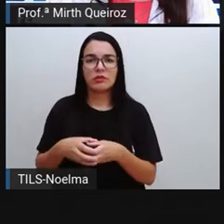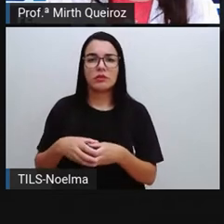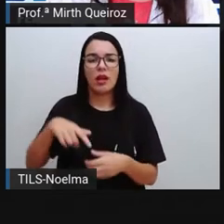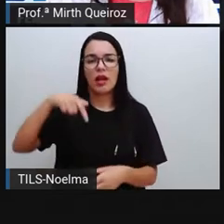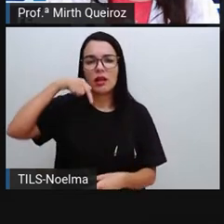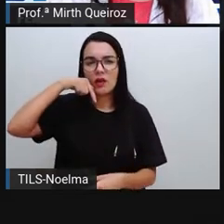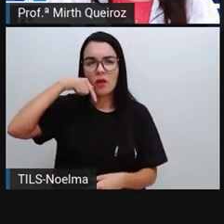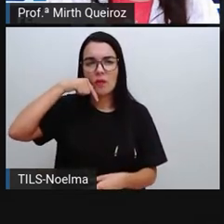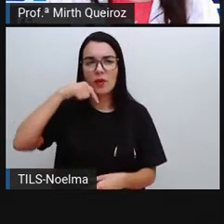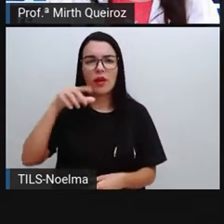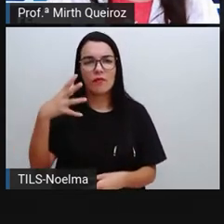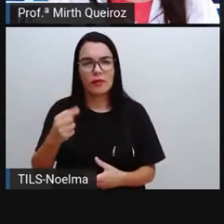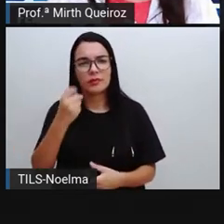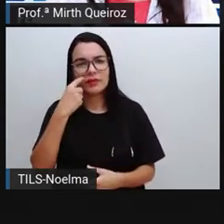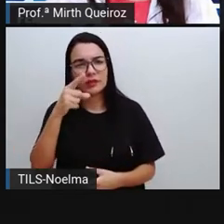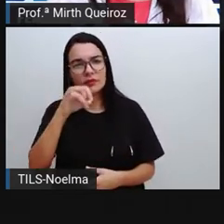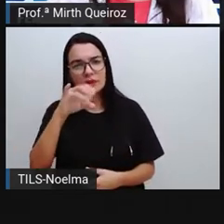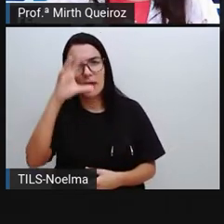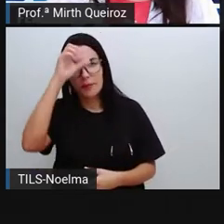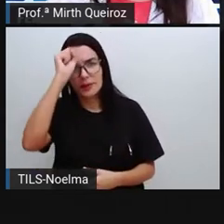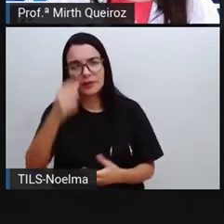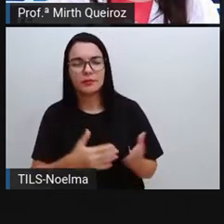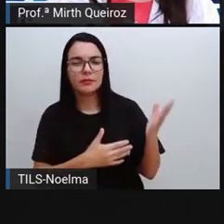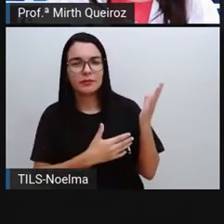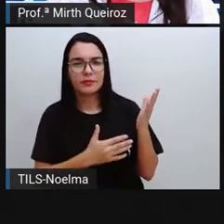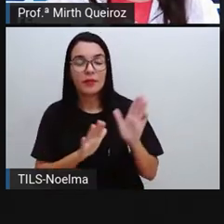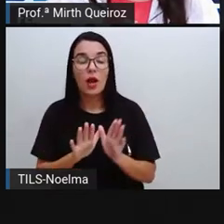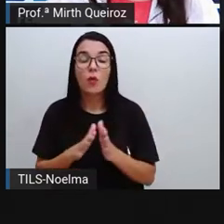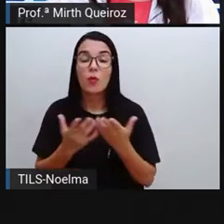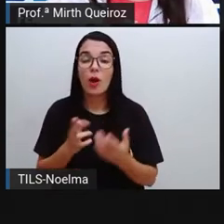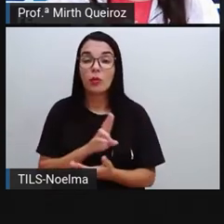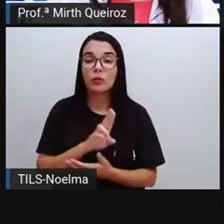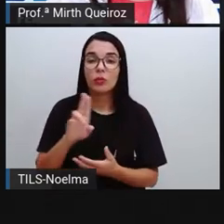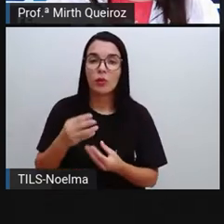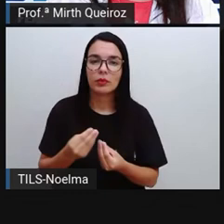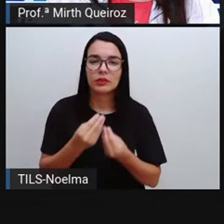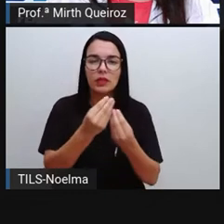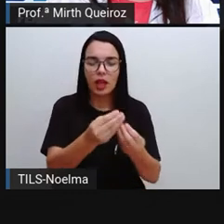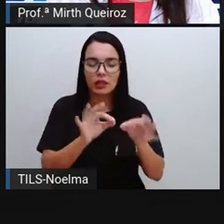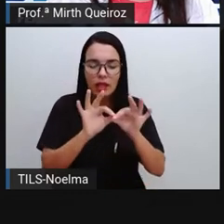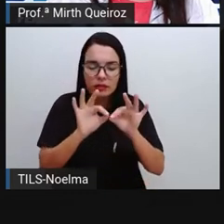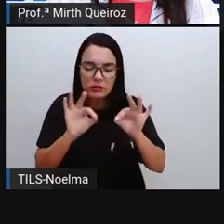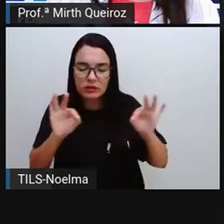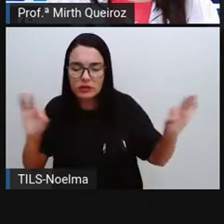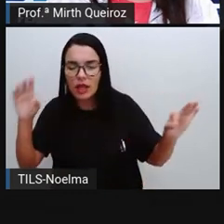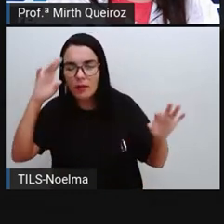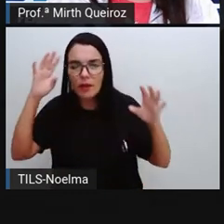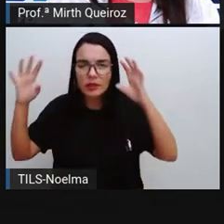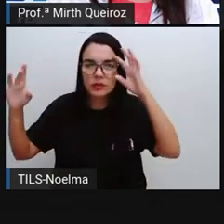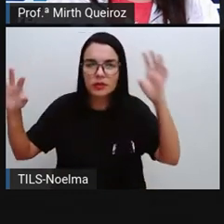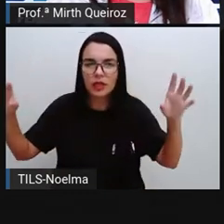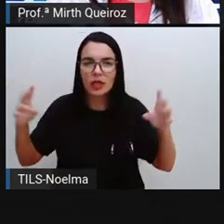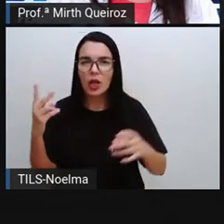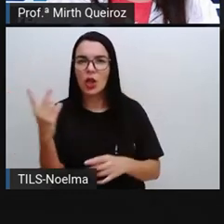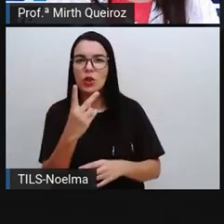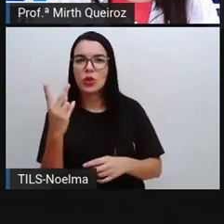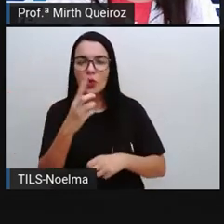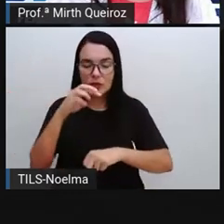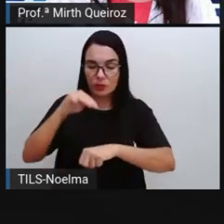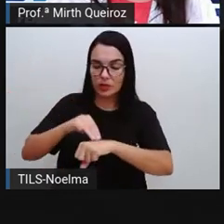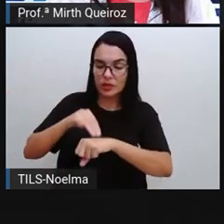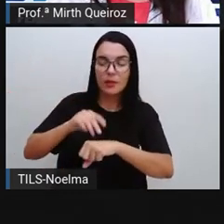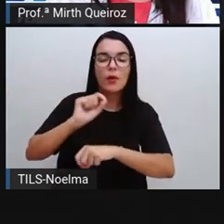Vamos ver se você aprendeu. Qual é o nome dado para a linha imaginária entre dois municípios, o que vai separar aí